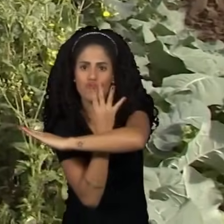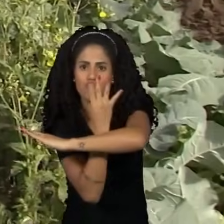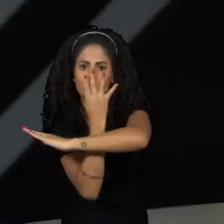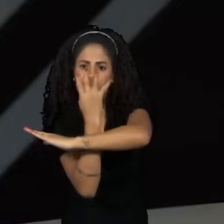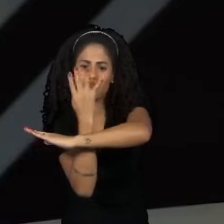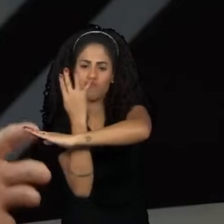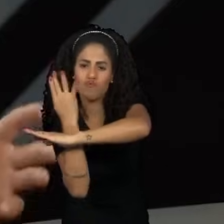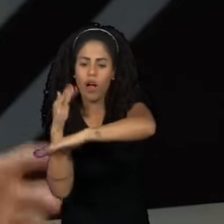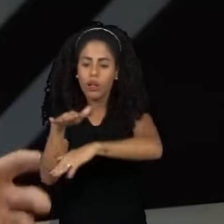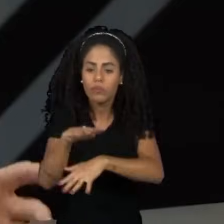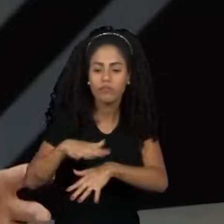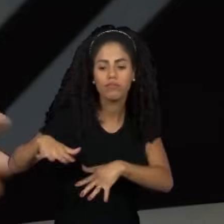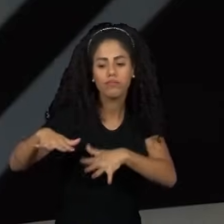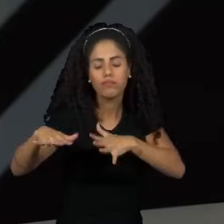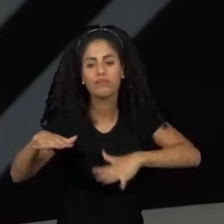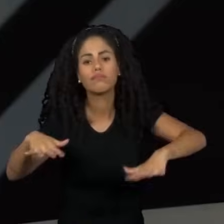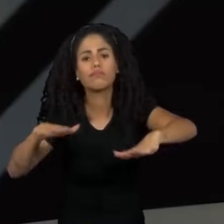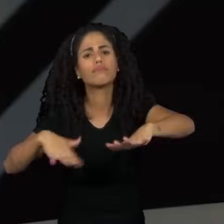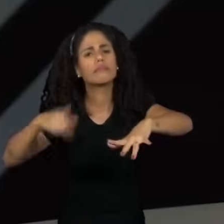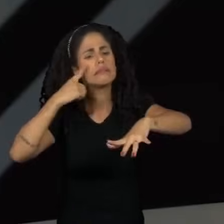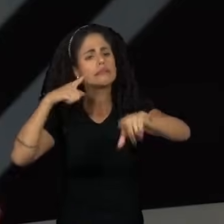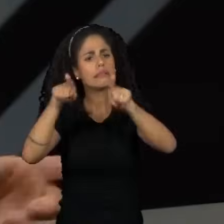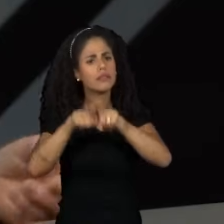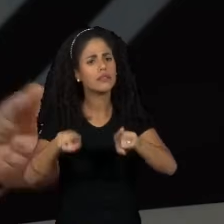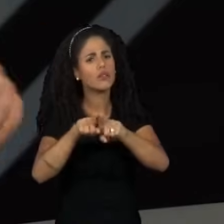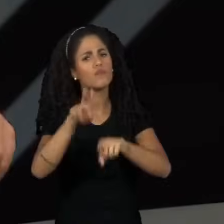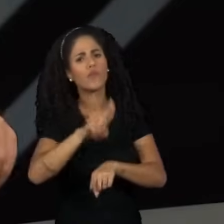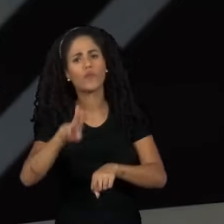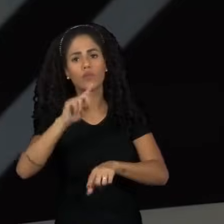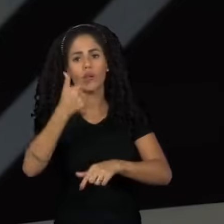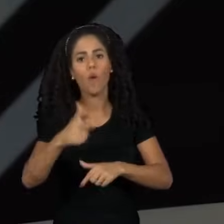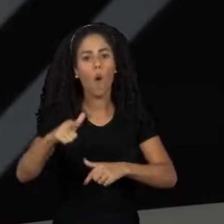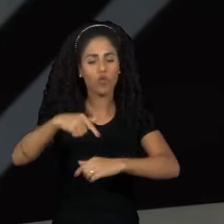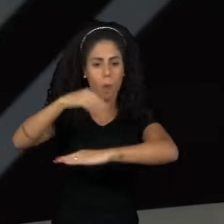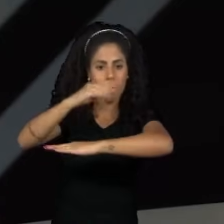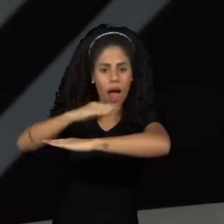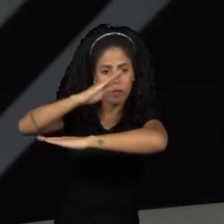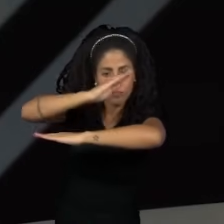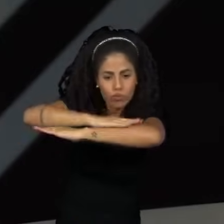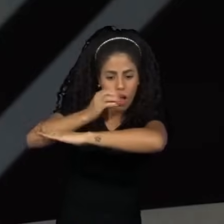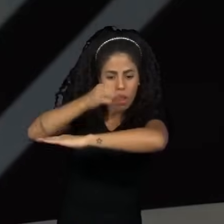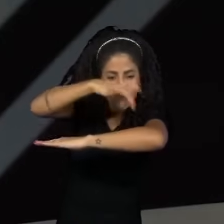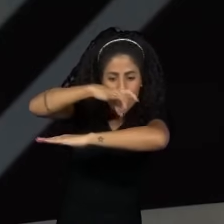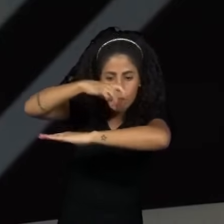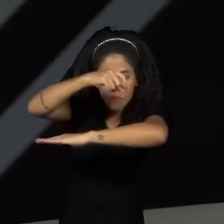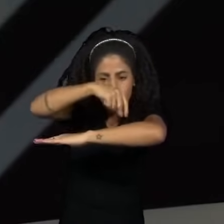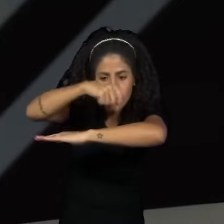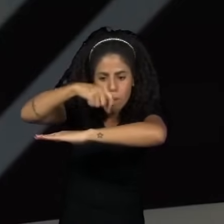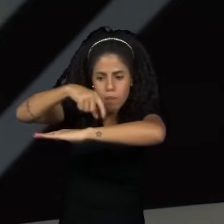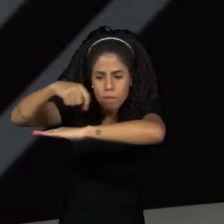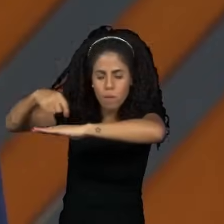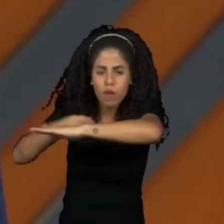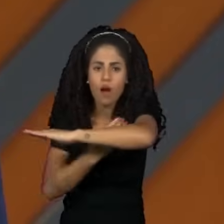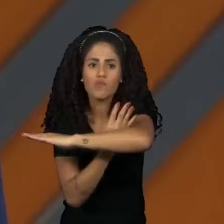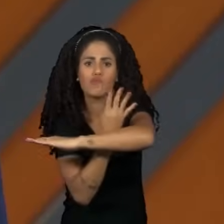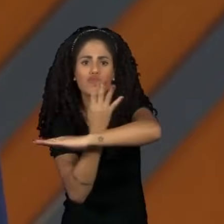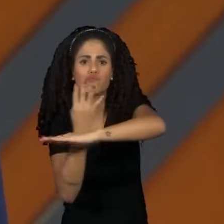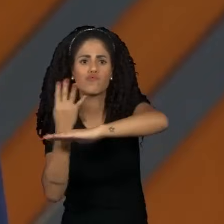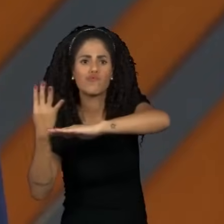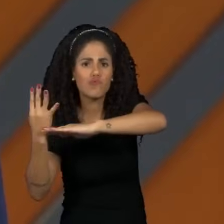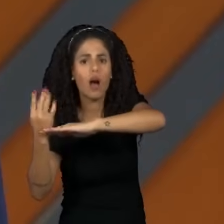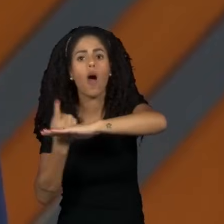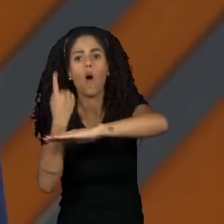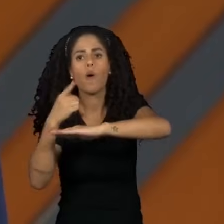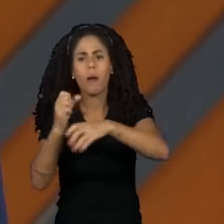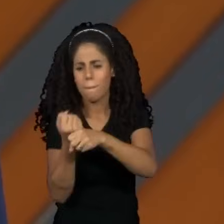trabalhar, e usando a matéria orgânica dele como leira dupla para aquele eucalipto, para criar o eucalipto. Uma parte,